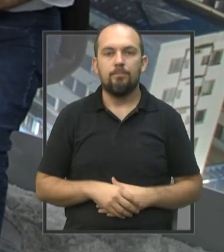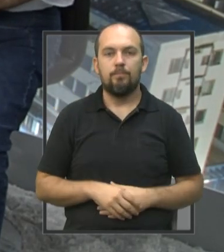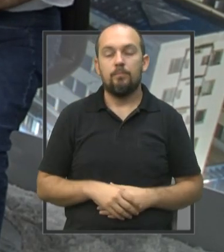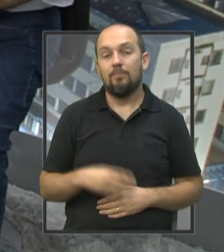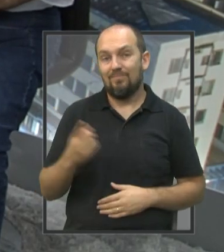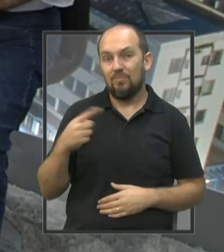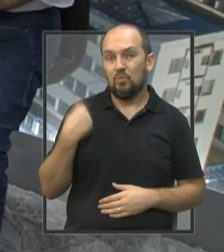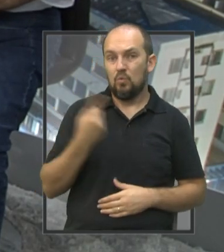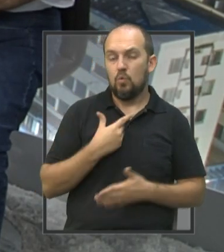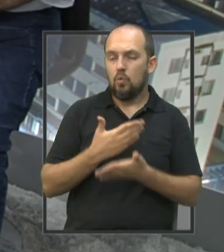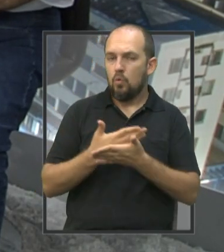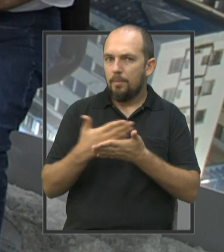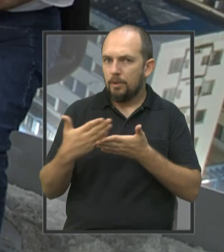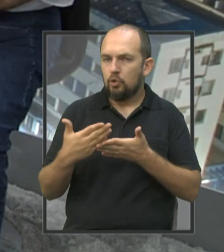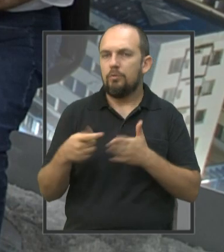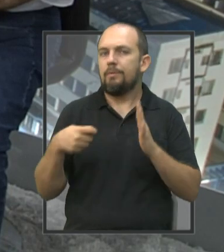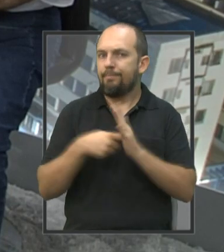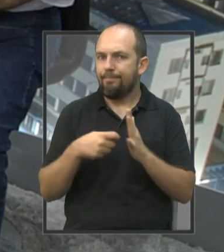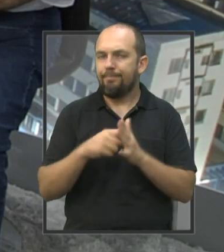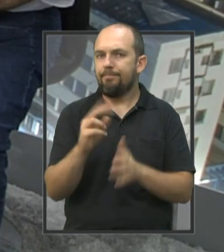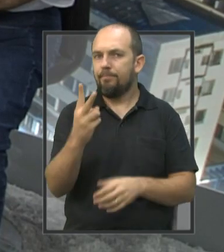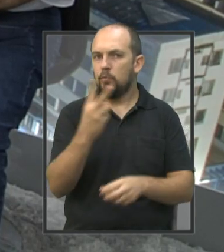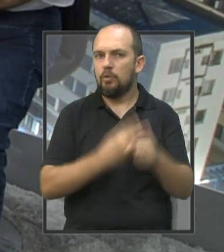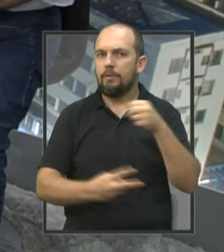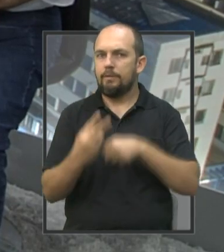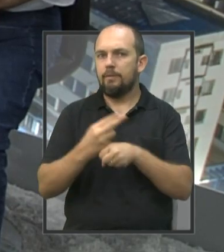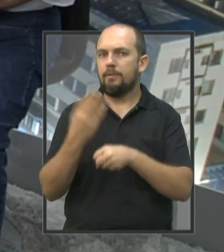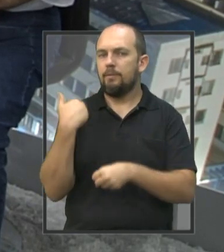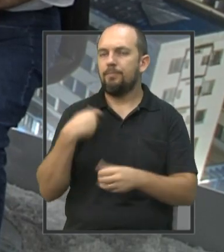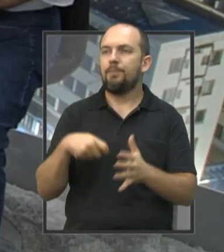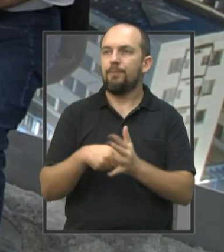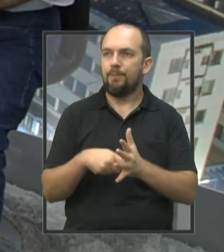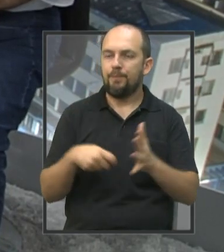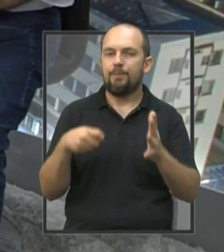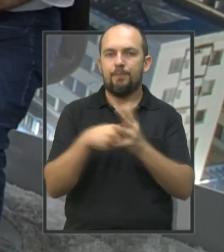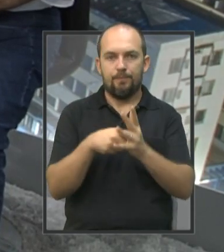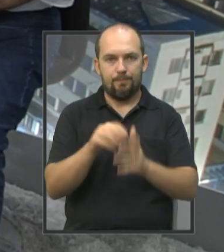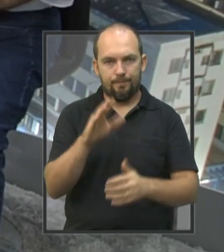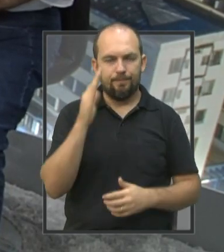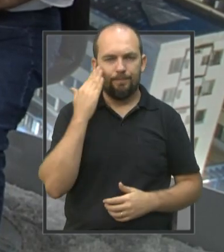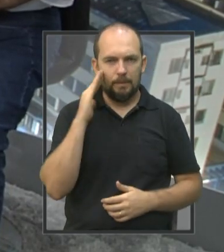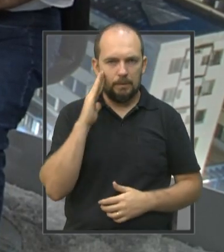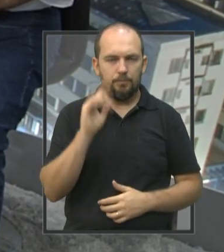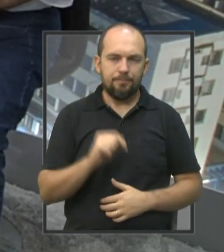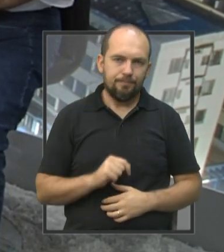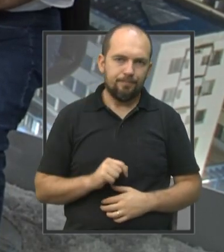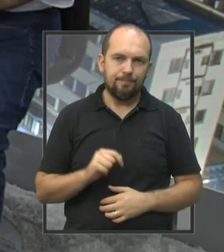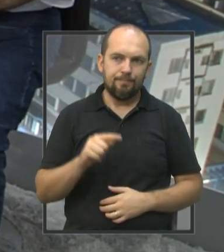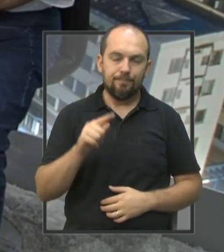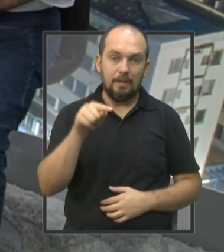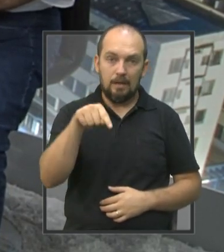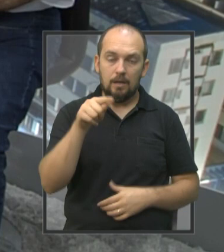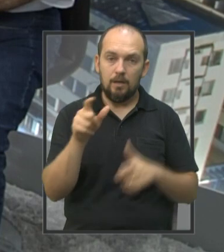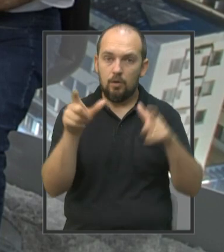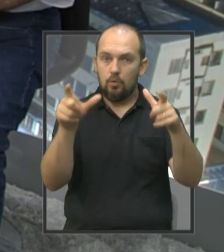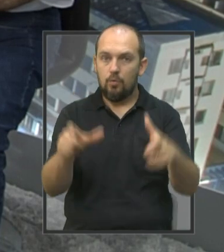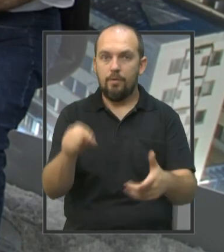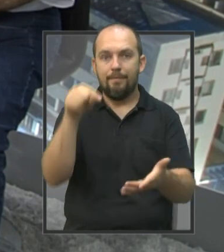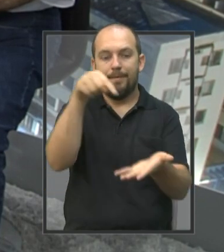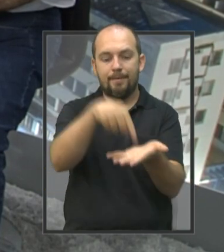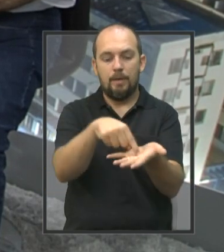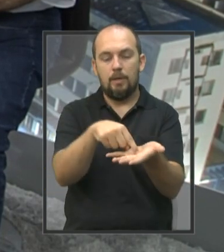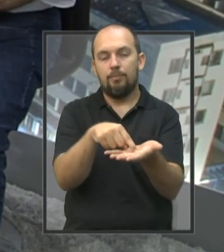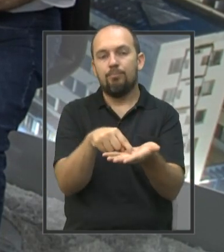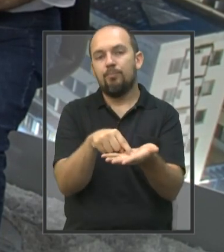essa demanda há mais de 2 anos. Entendeu? Porque ali se transformou num